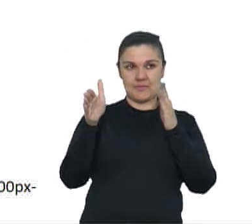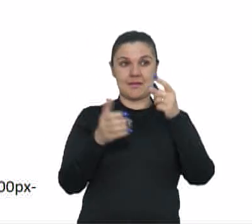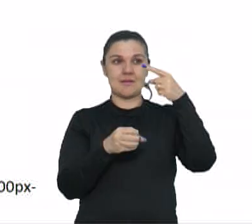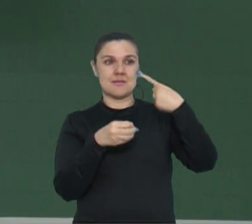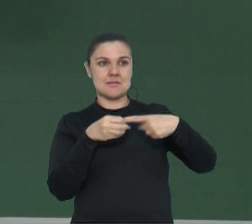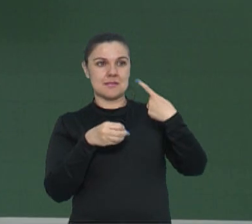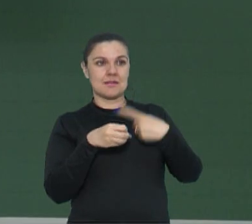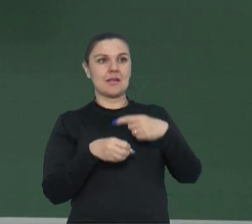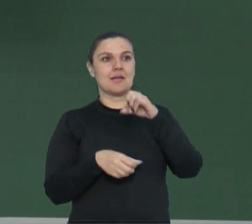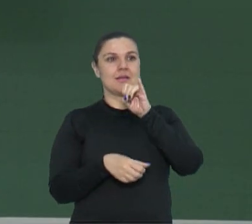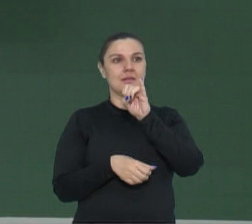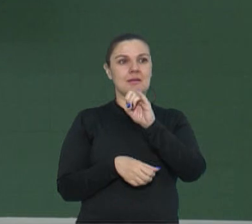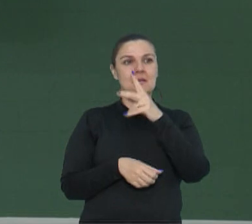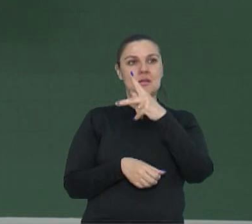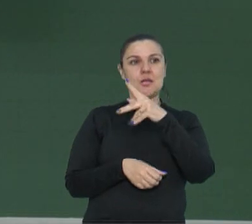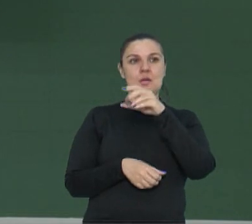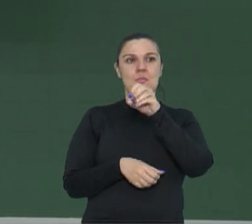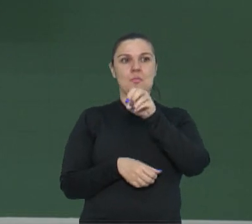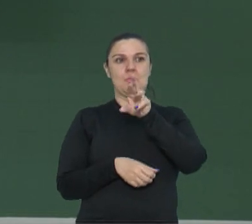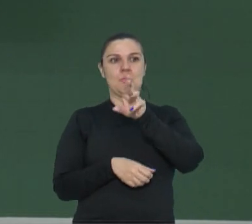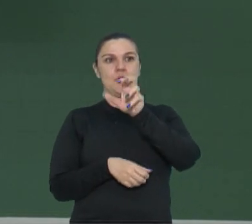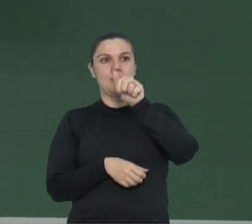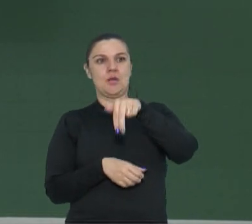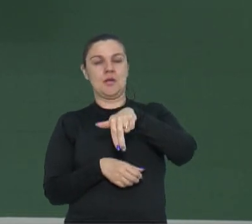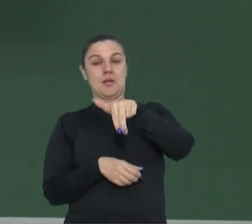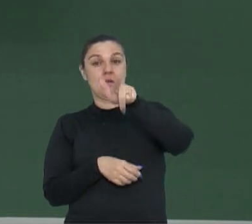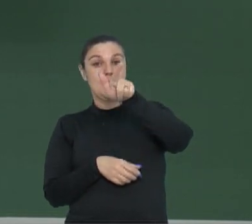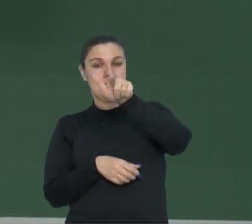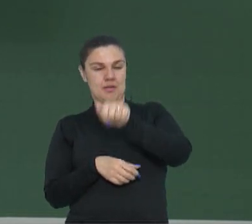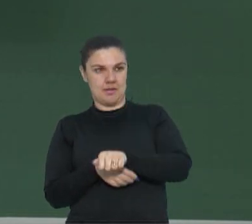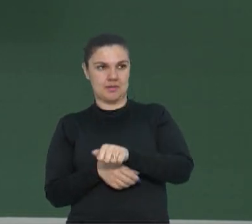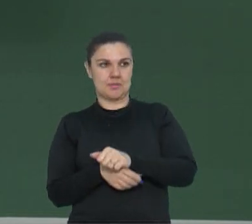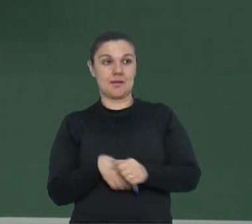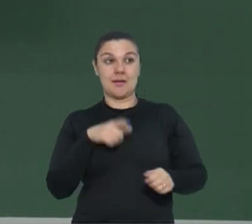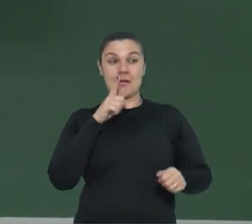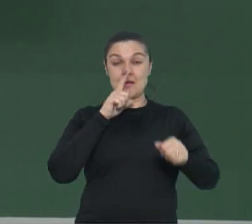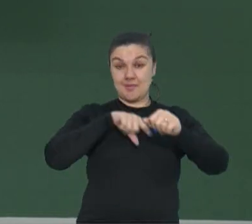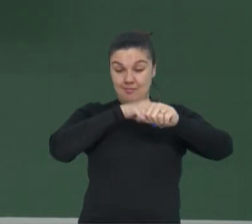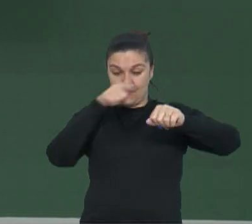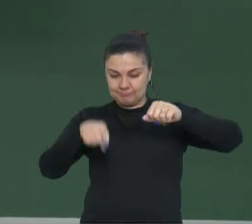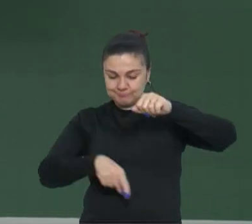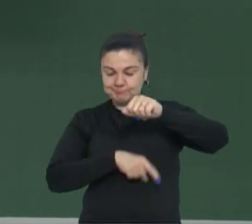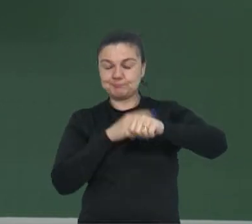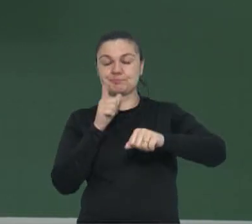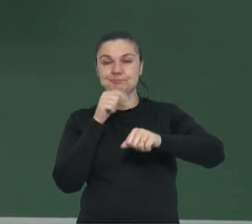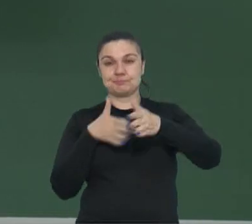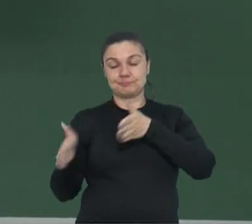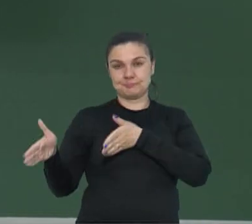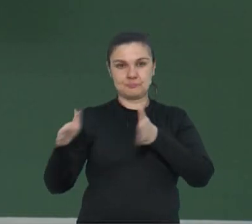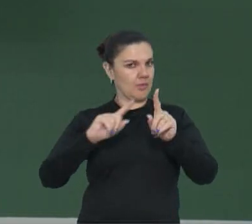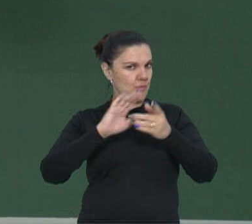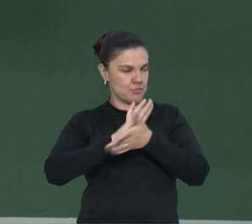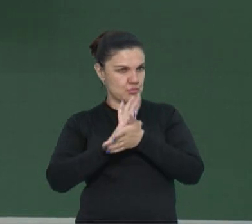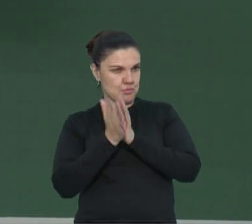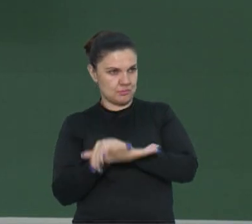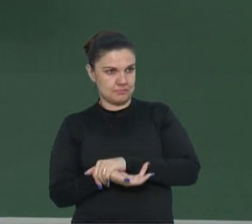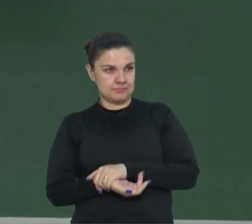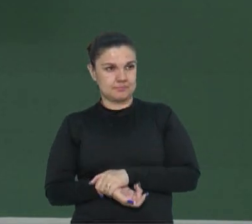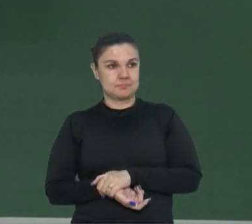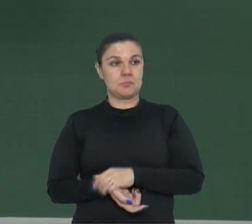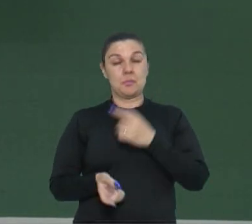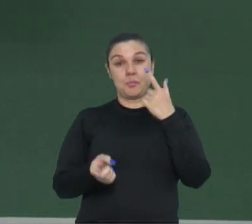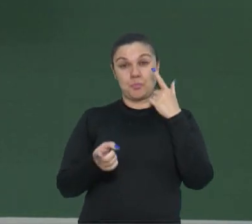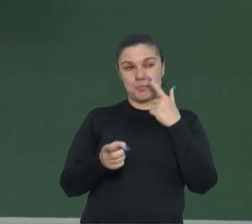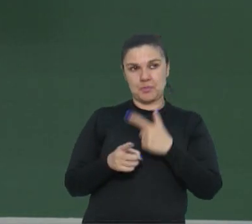Iporanga. Um dos poucos espaços da cidade de Iporanga que a hidrelétrica que tem lá não destruiu. Acredita-se que a hidrelétrica que foi construída